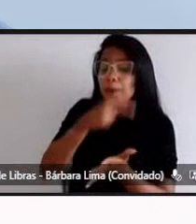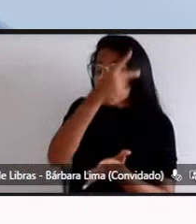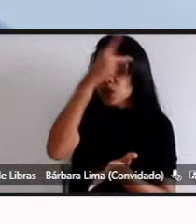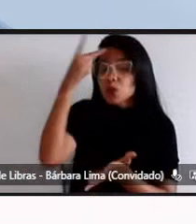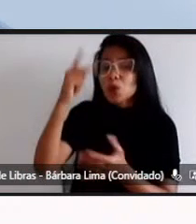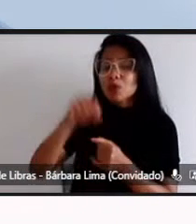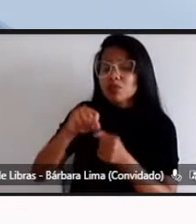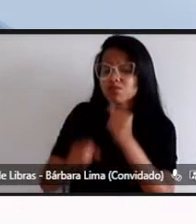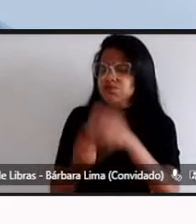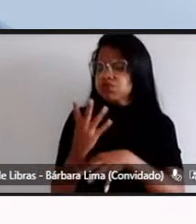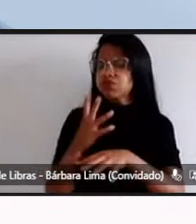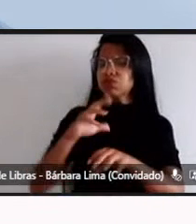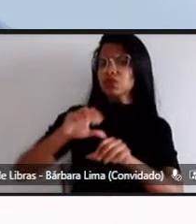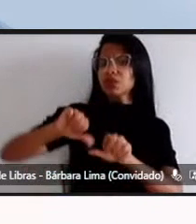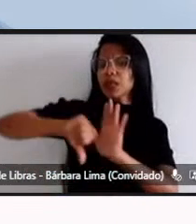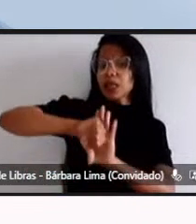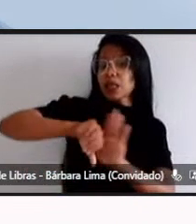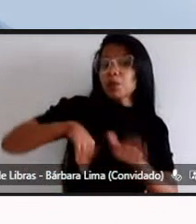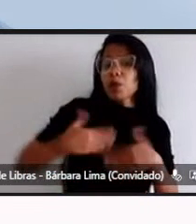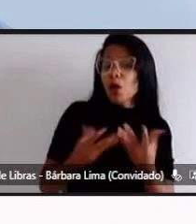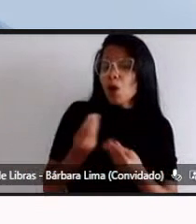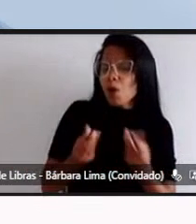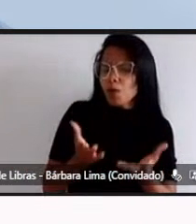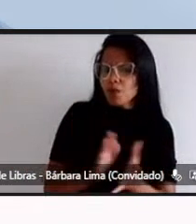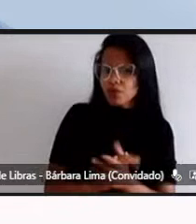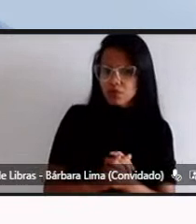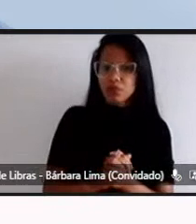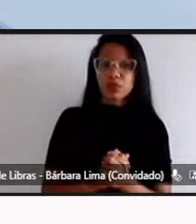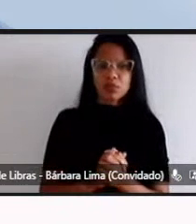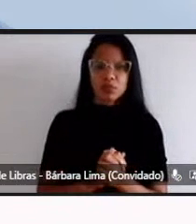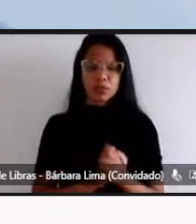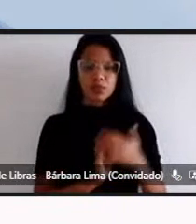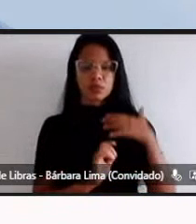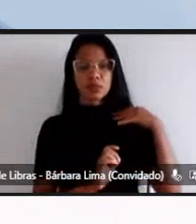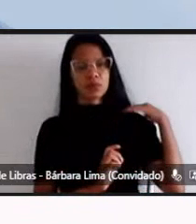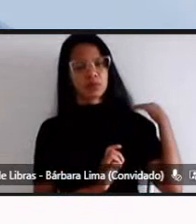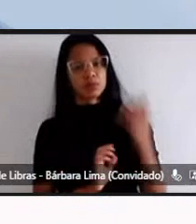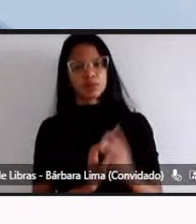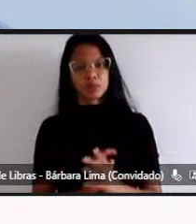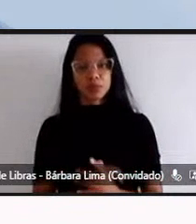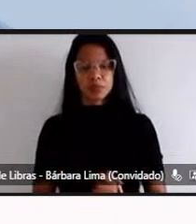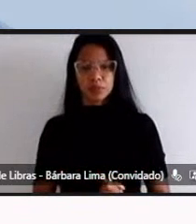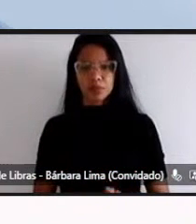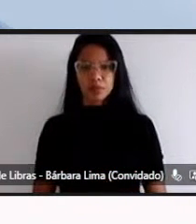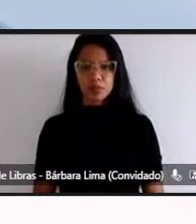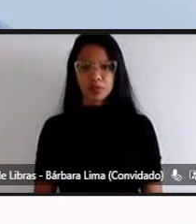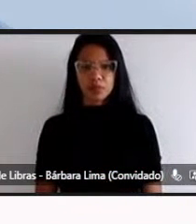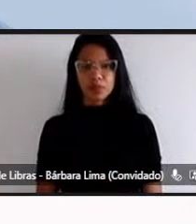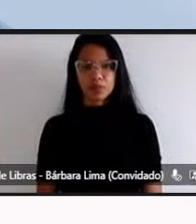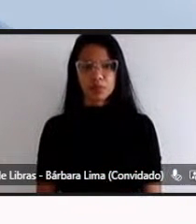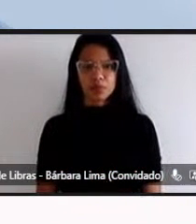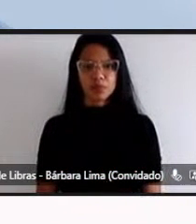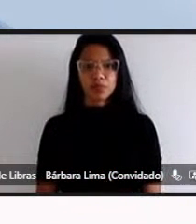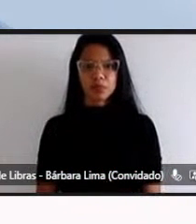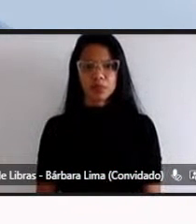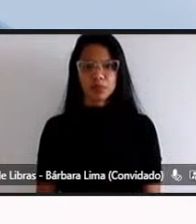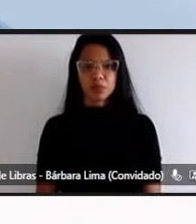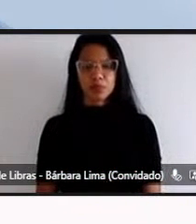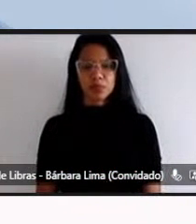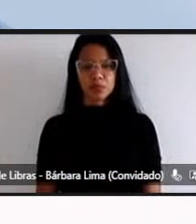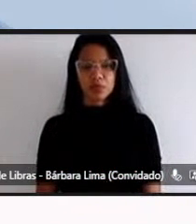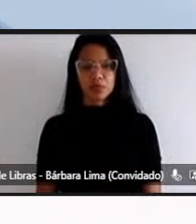So once a crime, it's been established that a crime has occurred, the first thing is to try and catch the